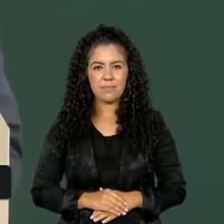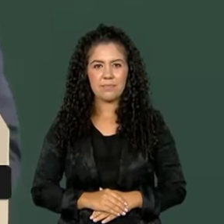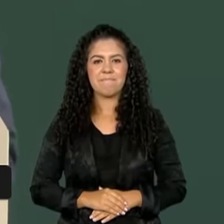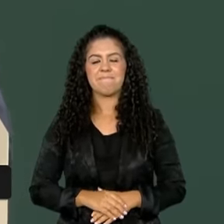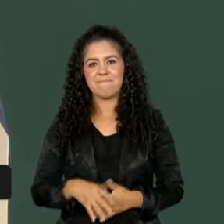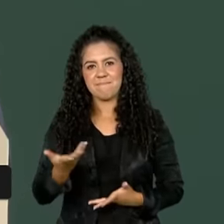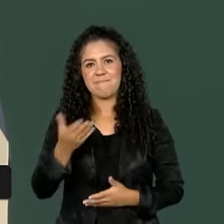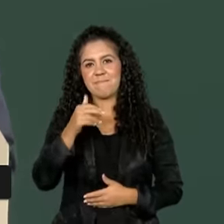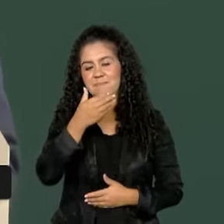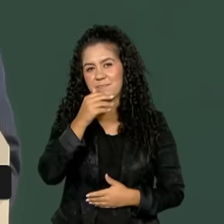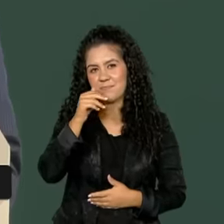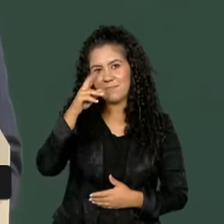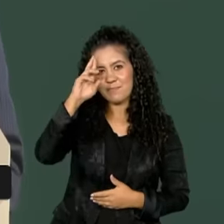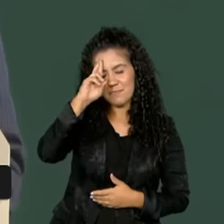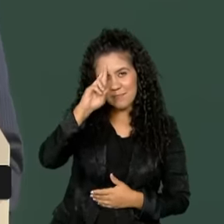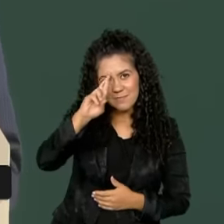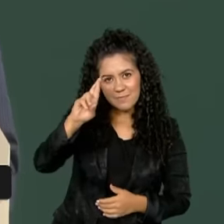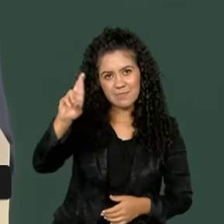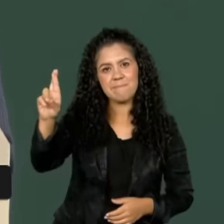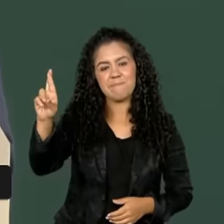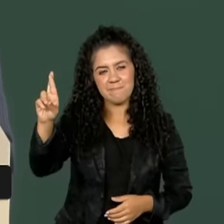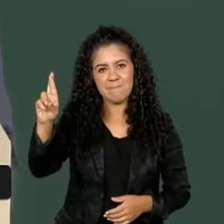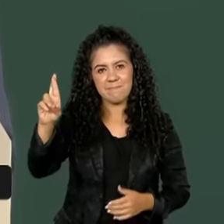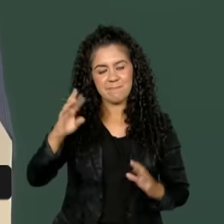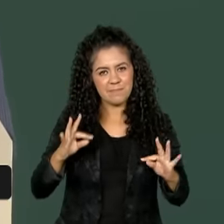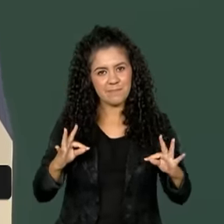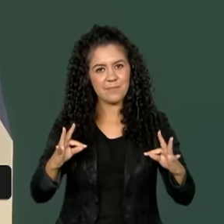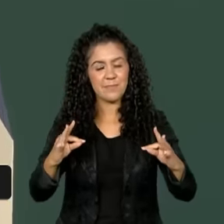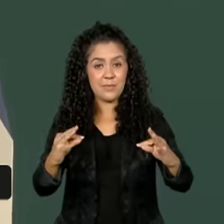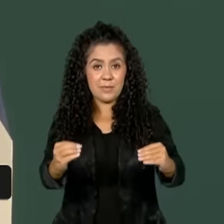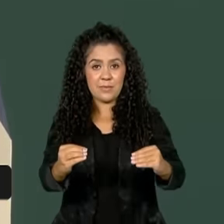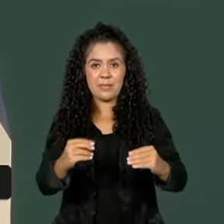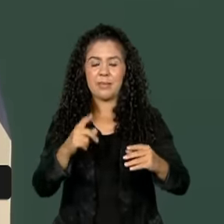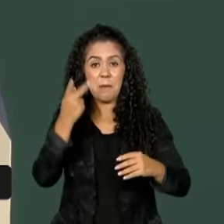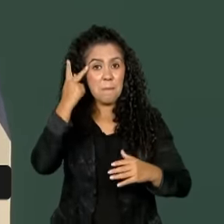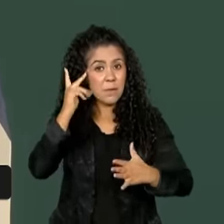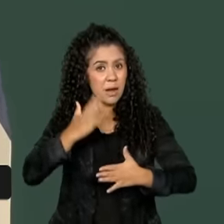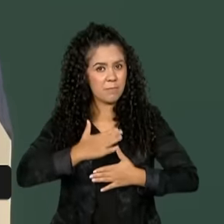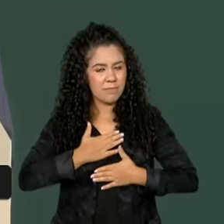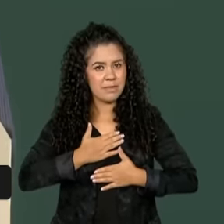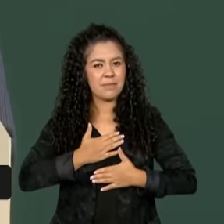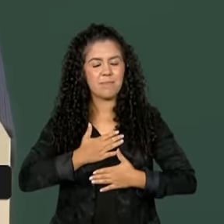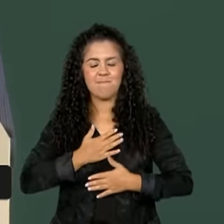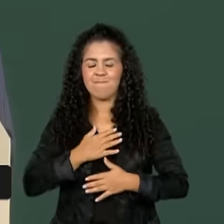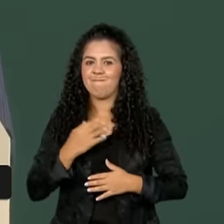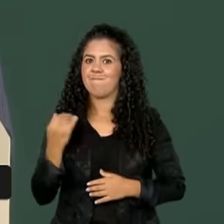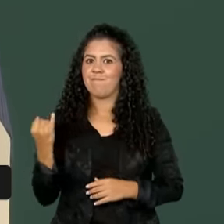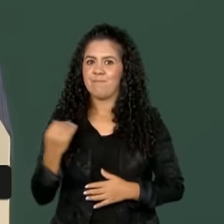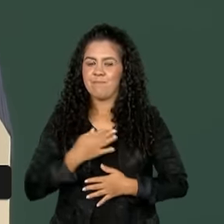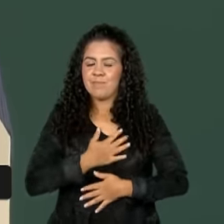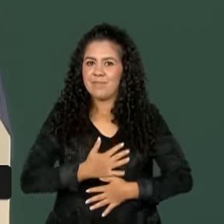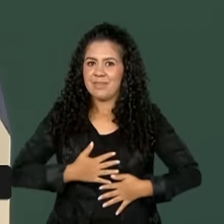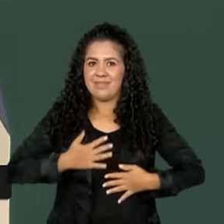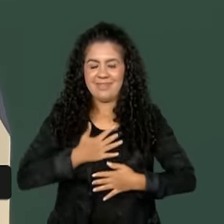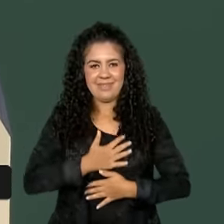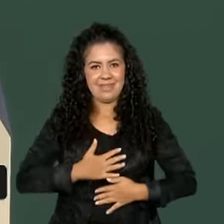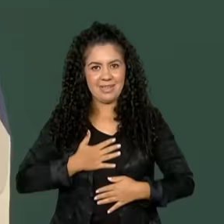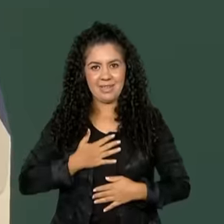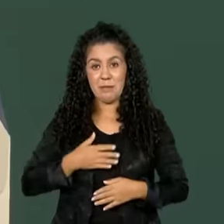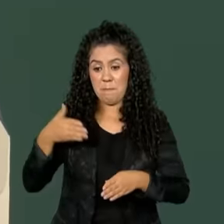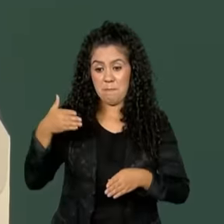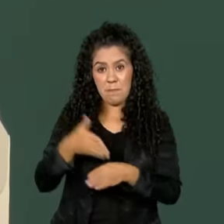Senhoras e senhores, é uma grande honra para mim estar aqui nesse